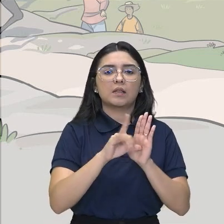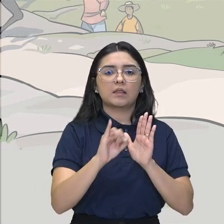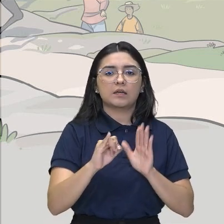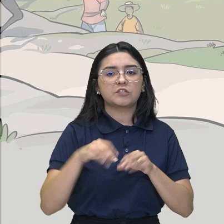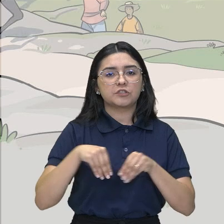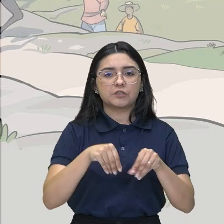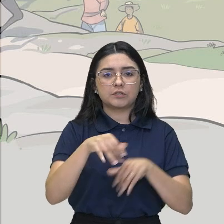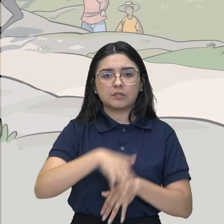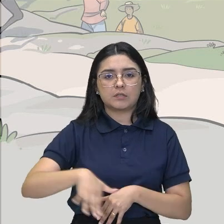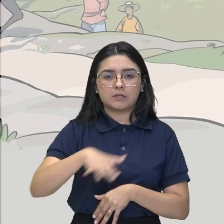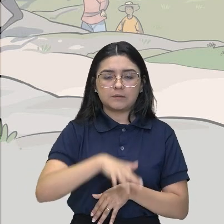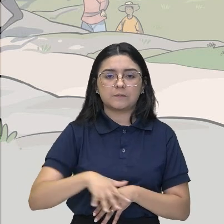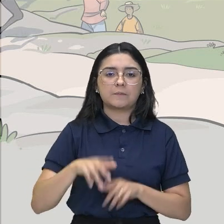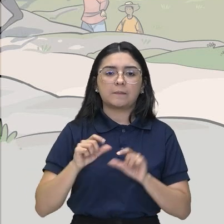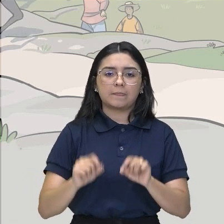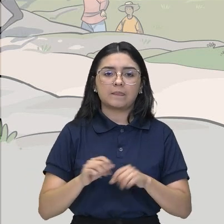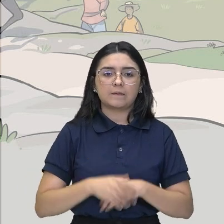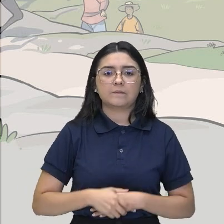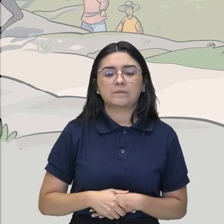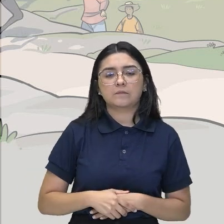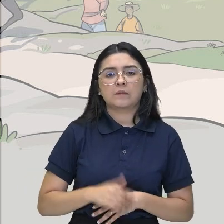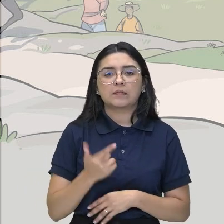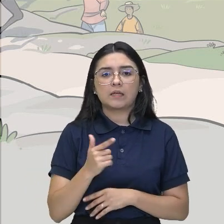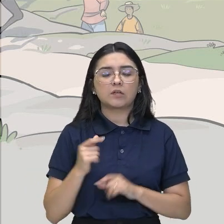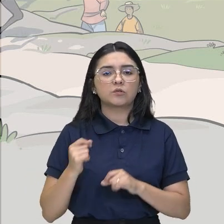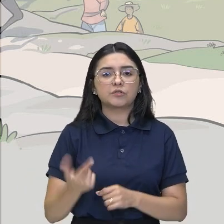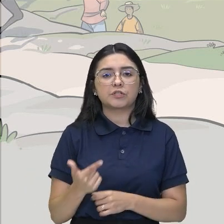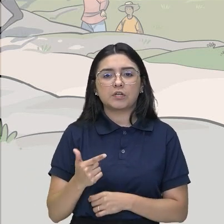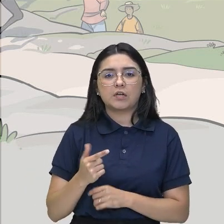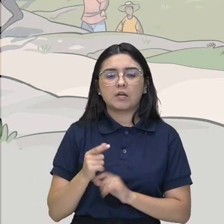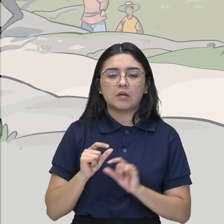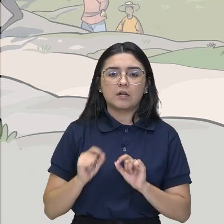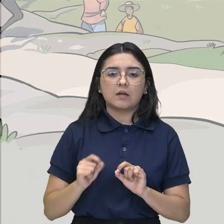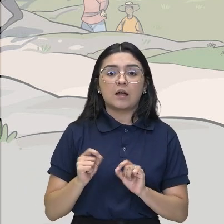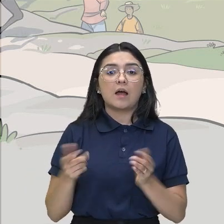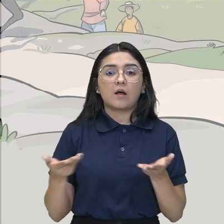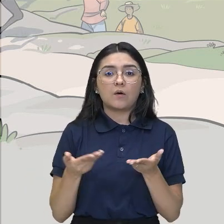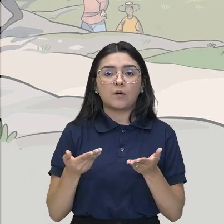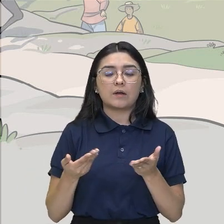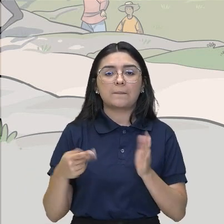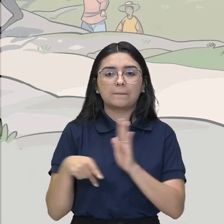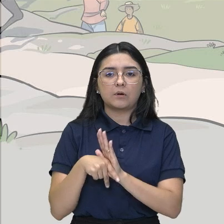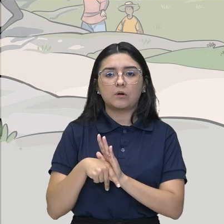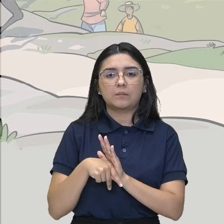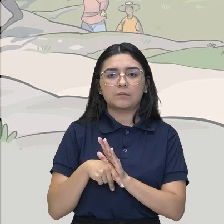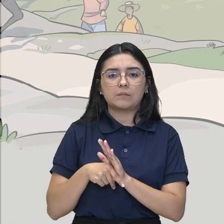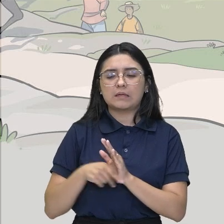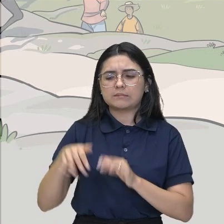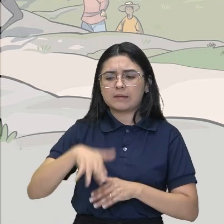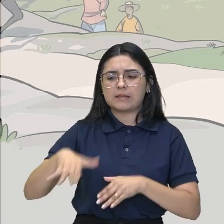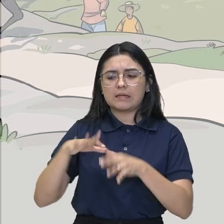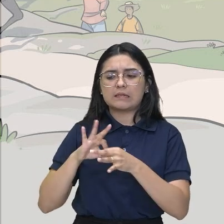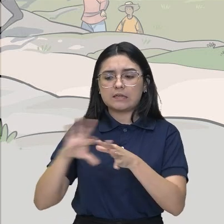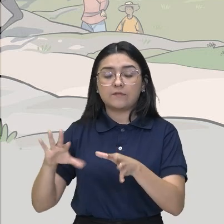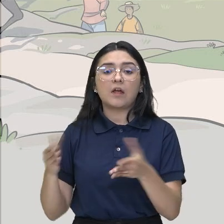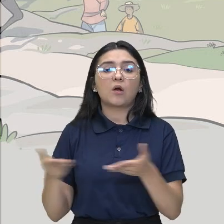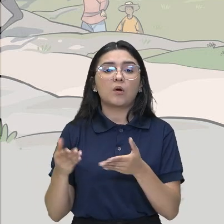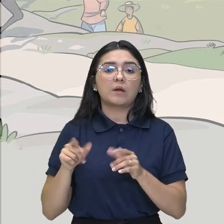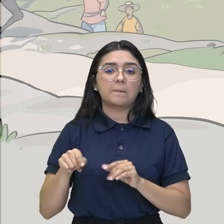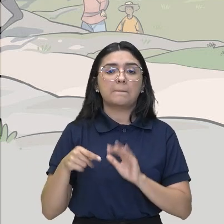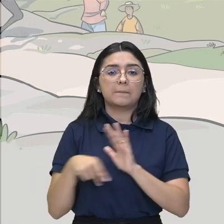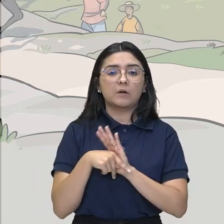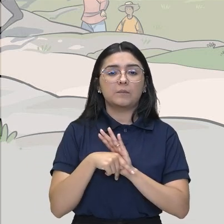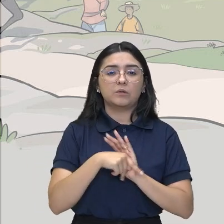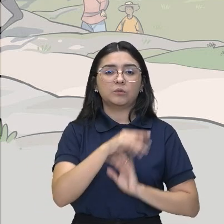terra devoluta, ou seja, uma terra sem uso, passa a ser propriedade do Estado. E para que você